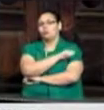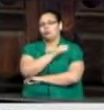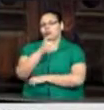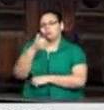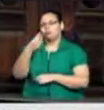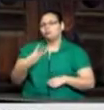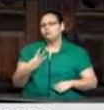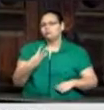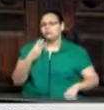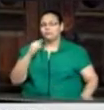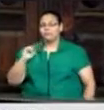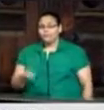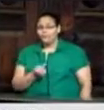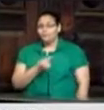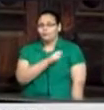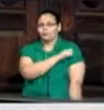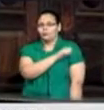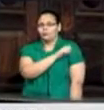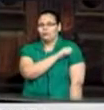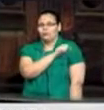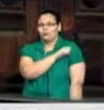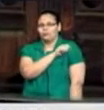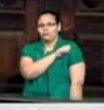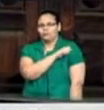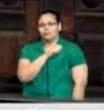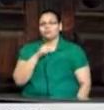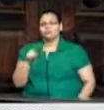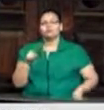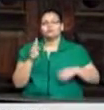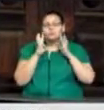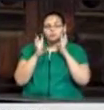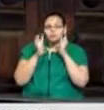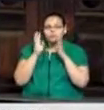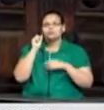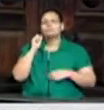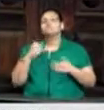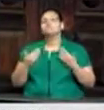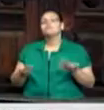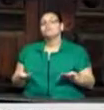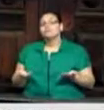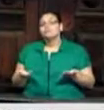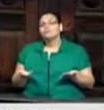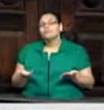13 mil alunos foram ouvidos?